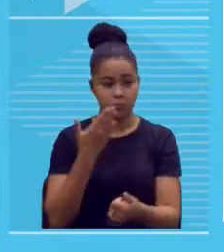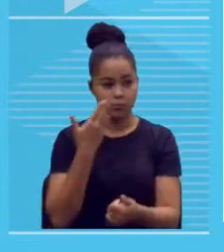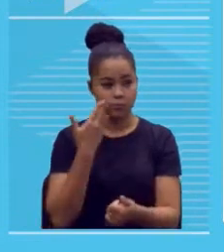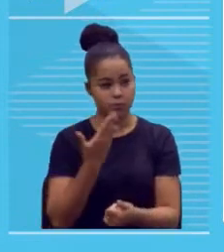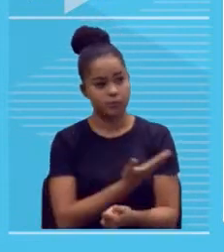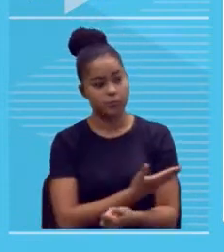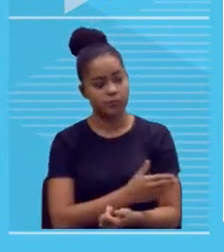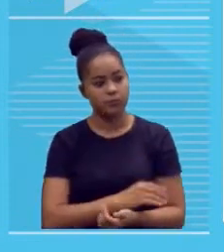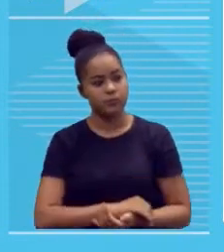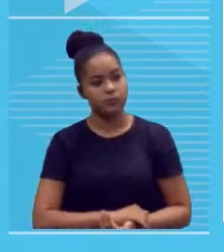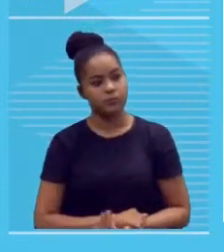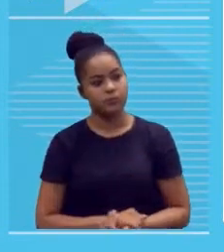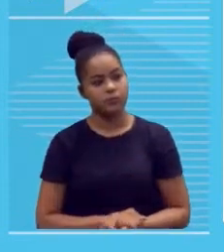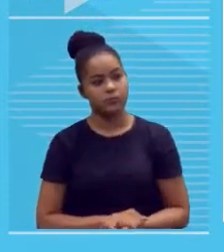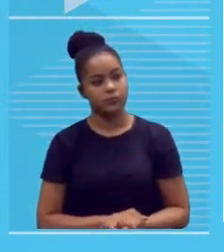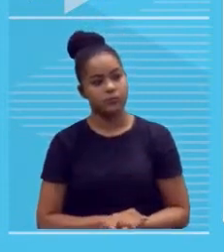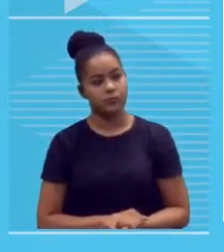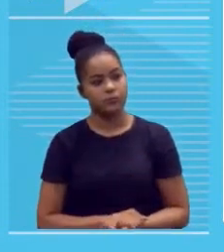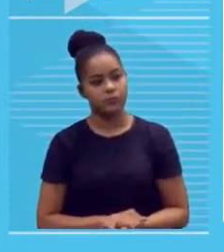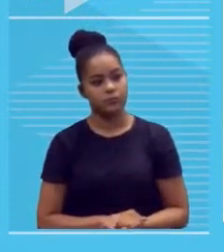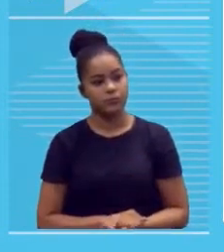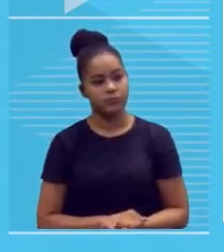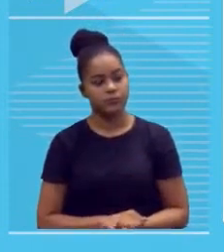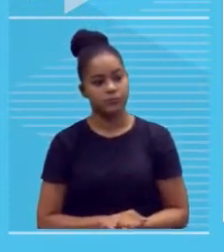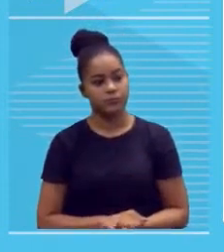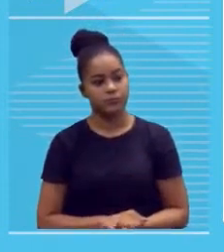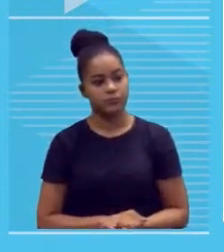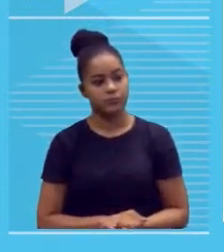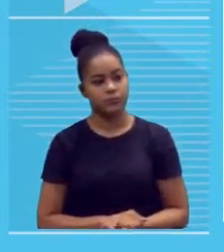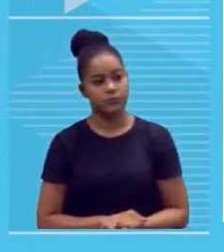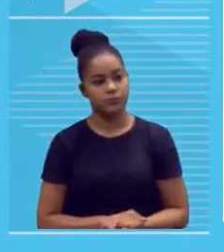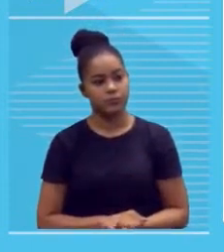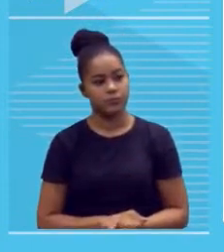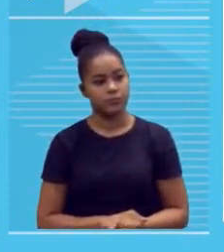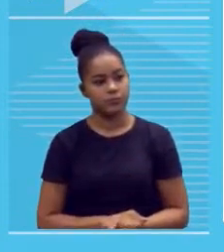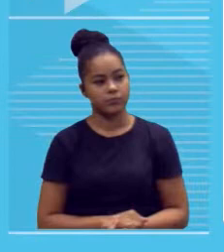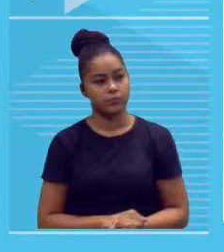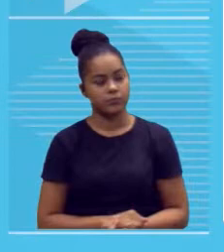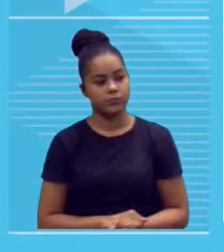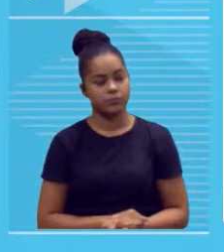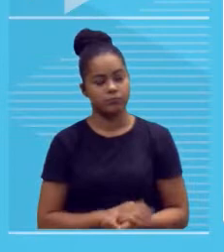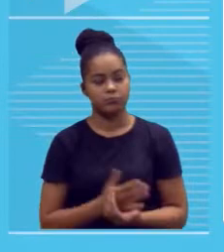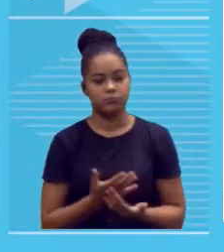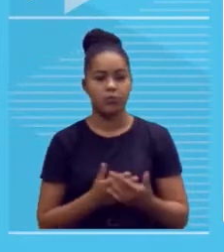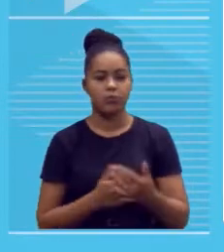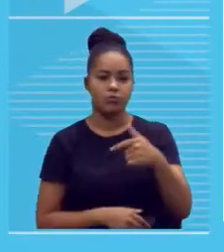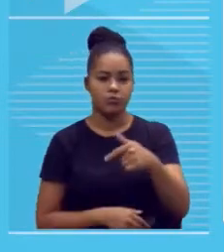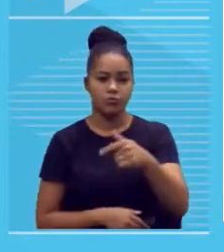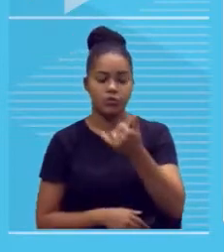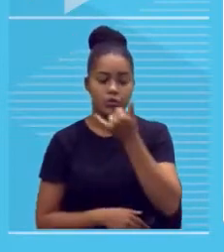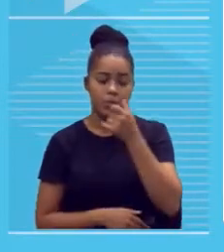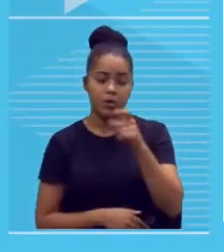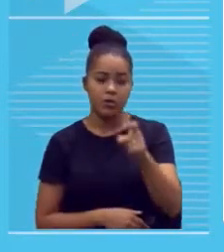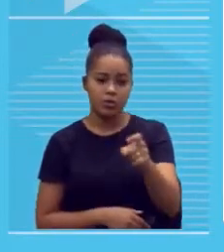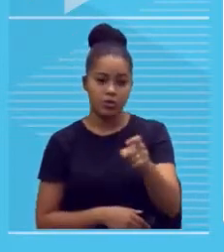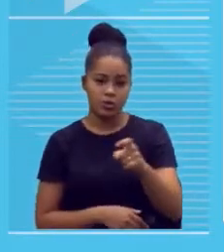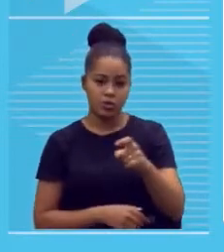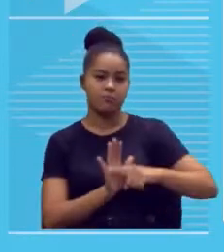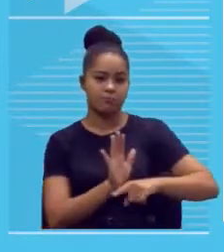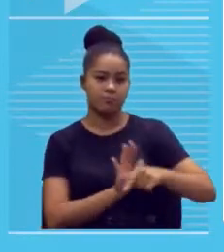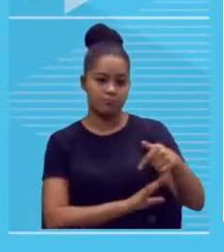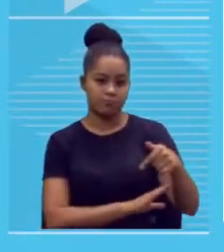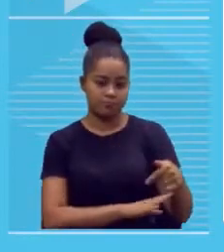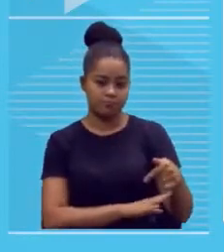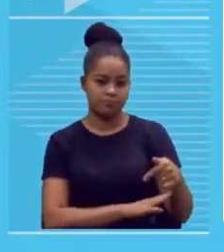é igual a 1 vezes x dá x, 1 vezes 7 dá 7. Vai ficar x menos 7. Se